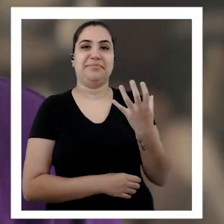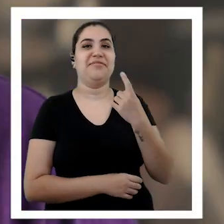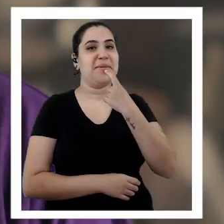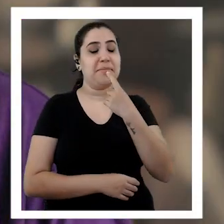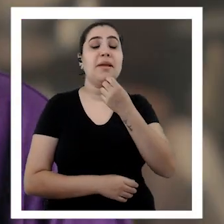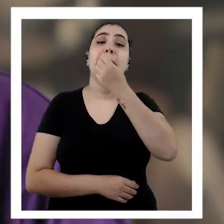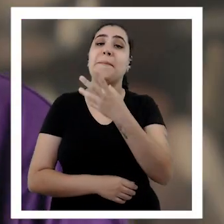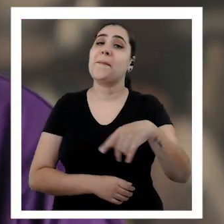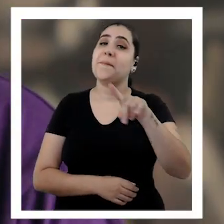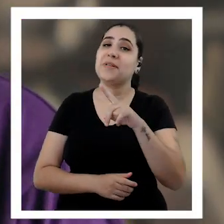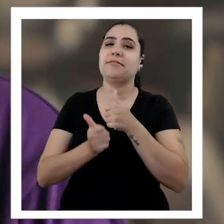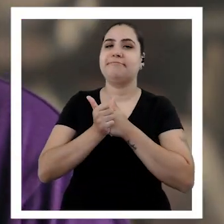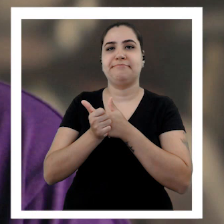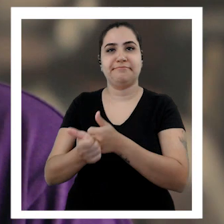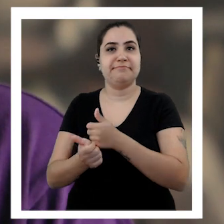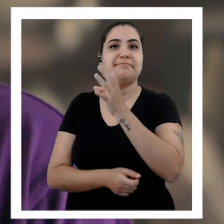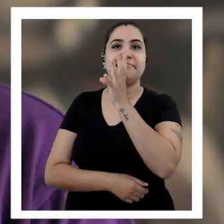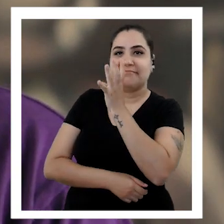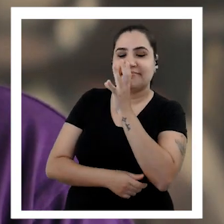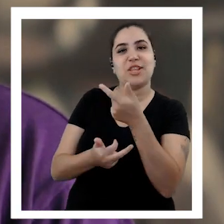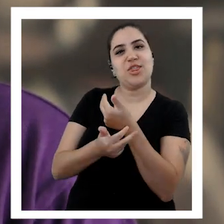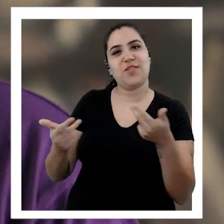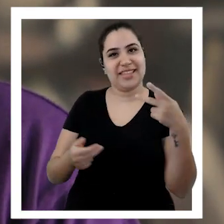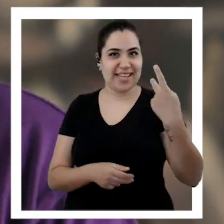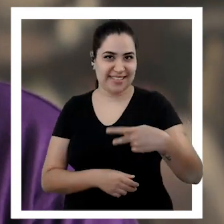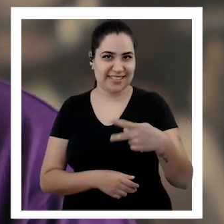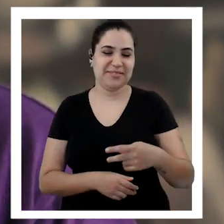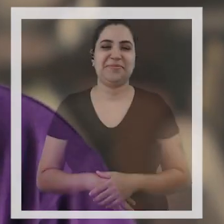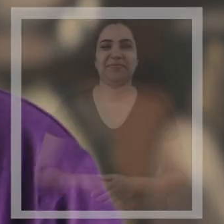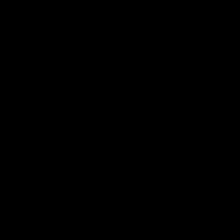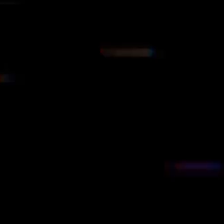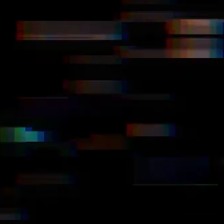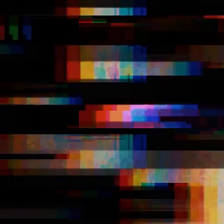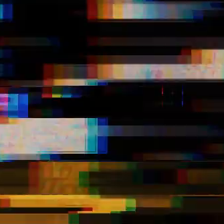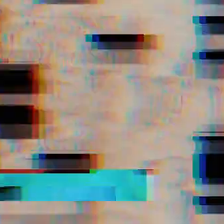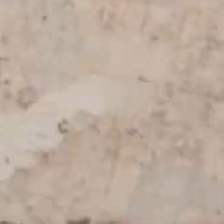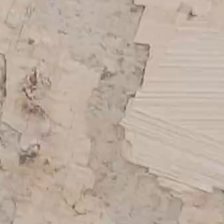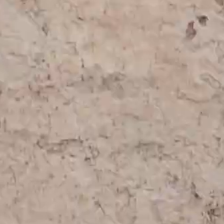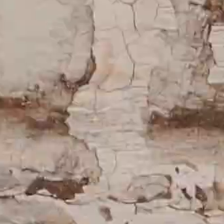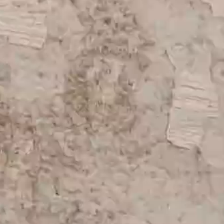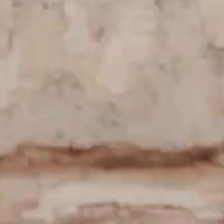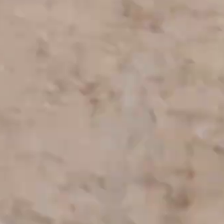sininho. Esse é o melhor jeito de você ficar por dentro das novidades.